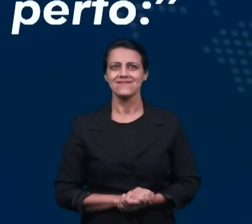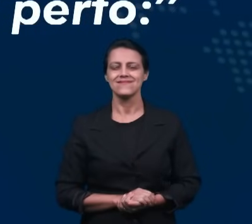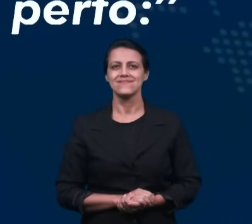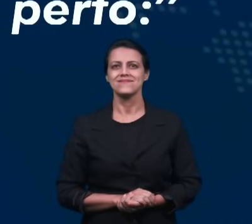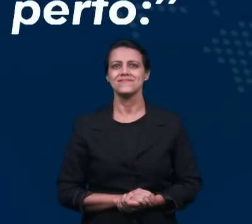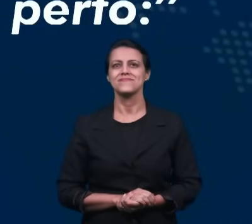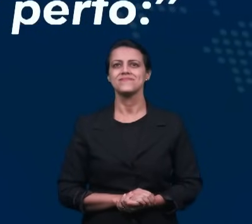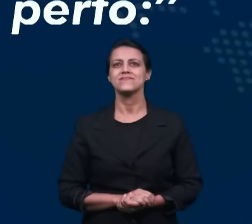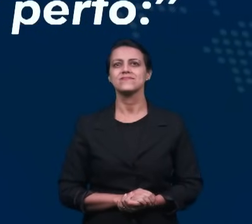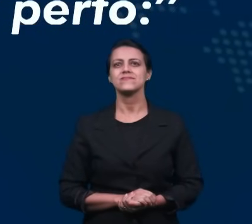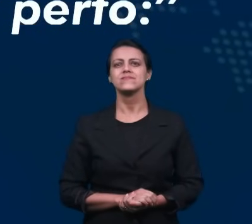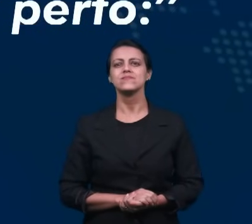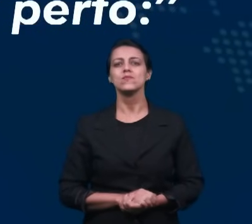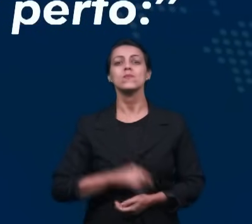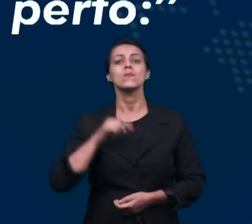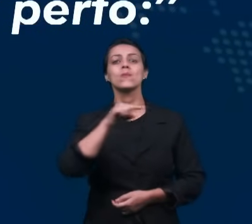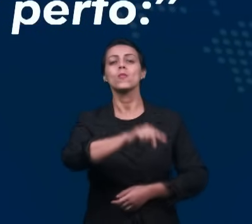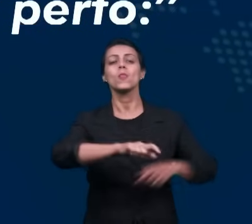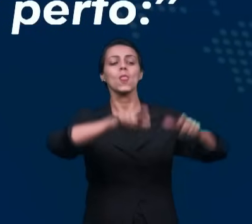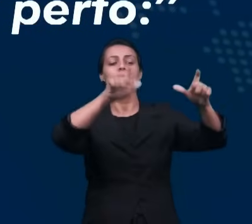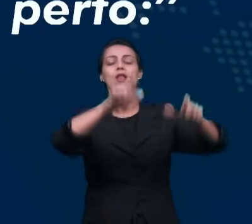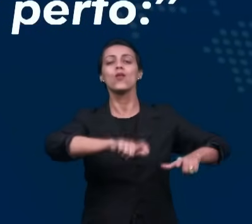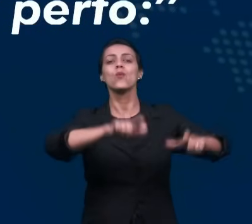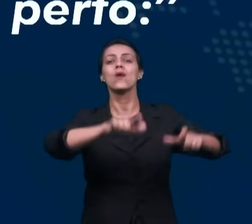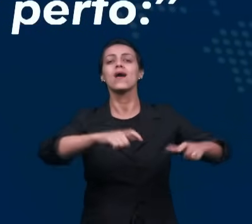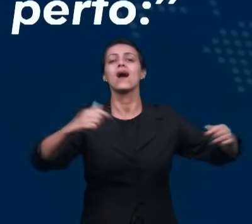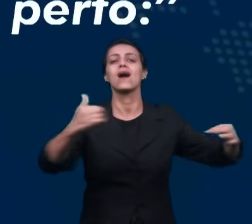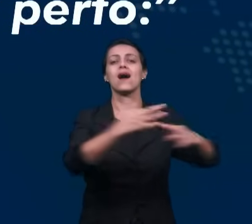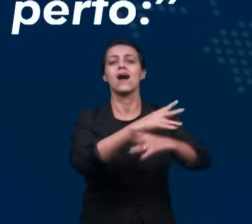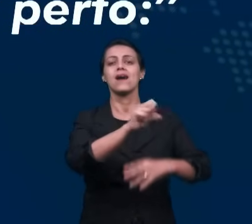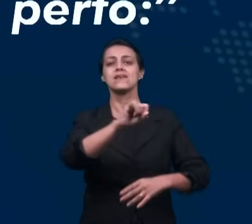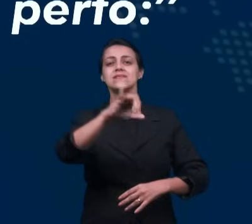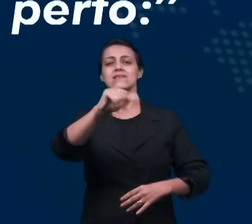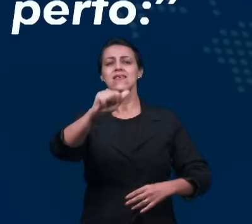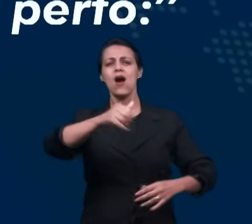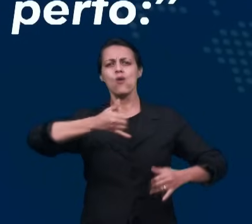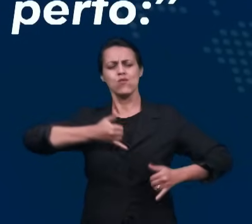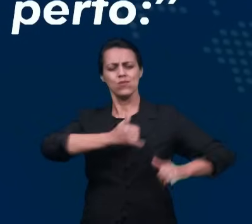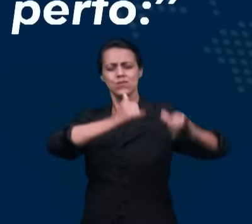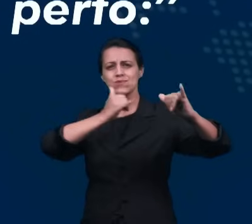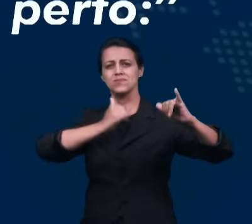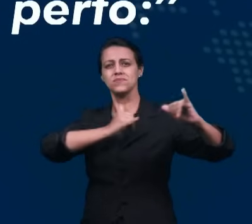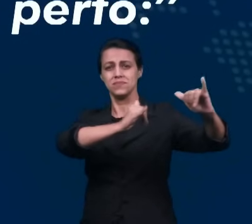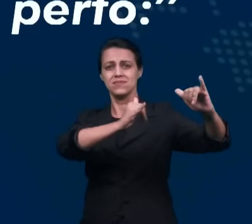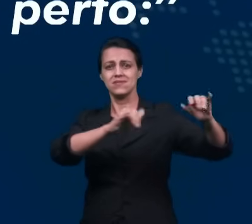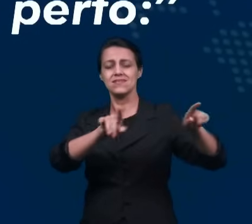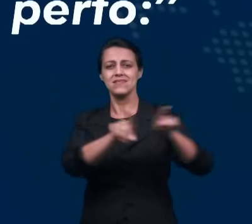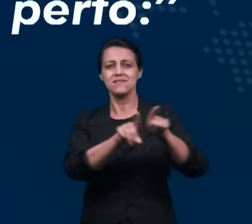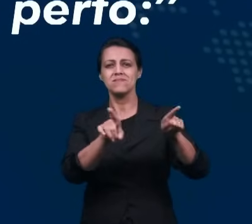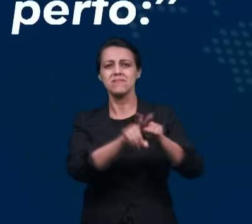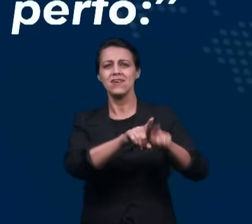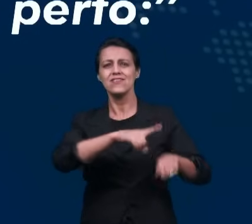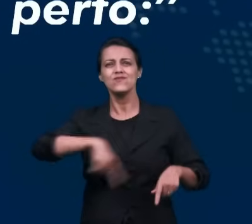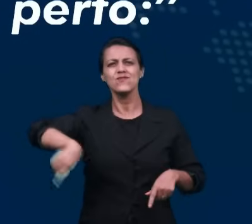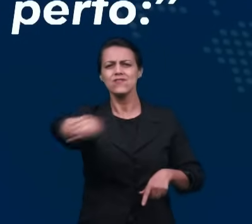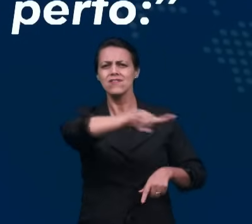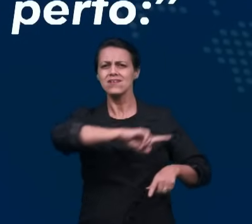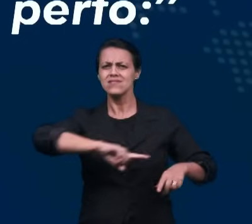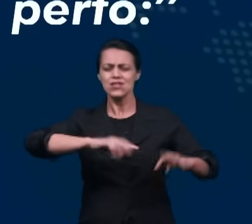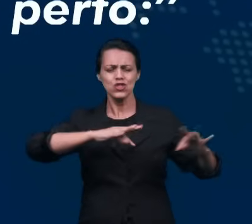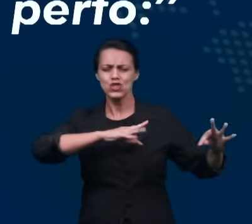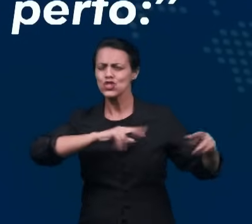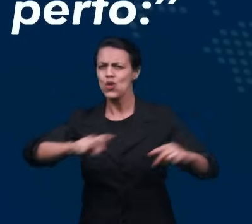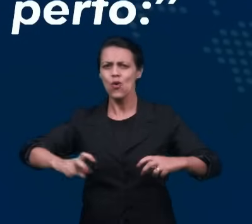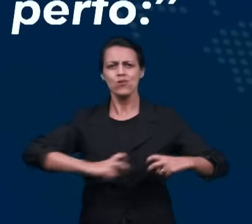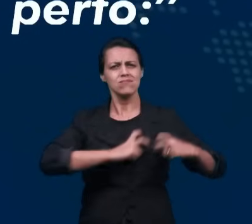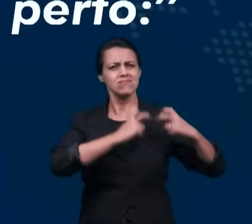parte. Tocai a trombeta em Sião, e clamai em alta